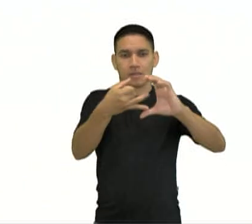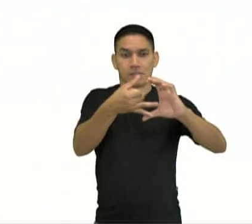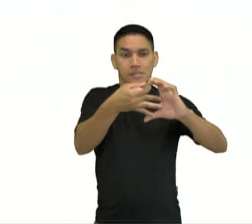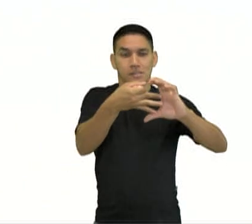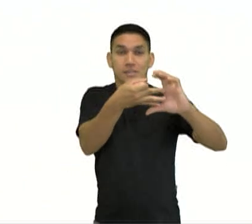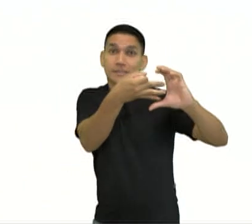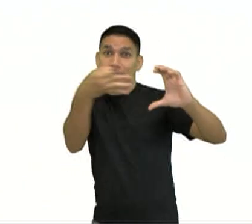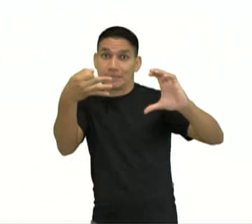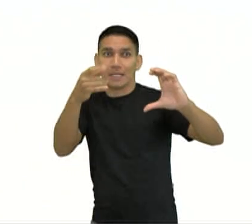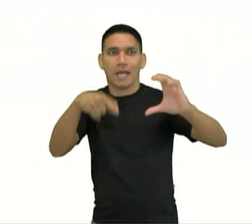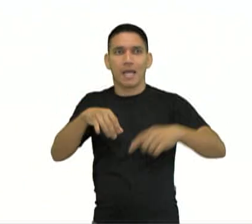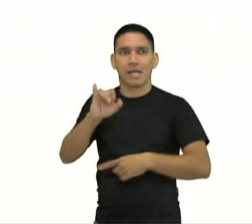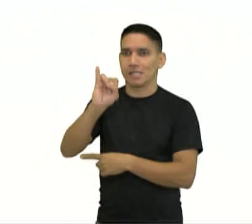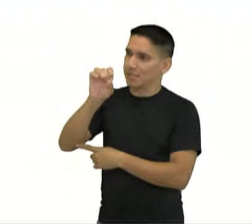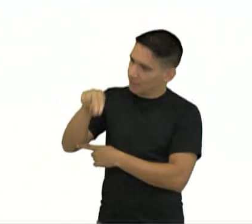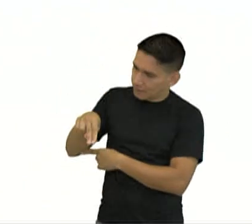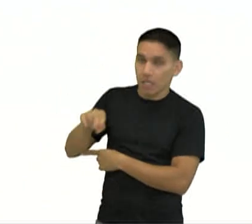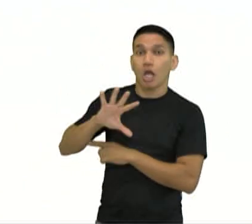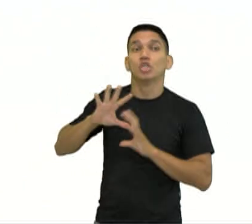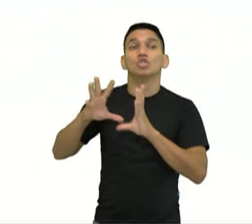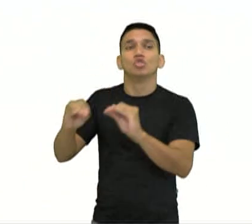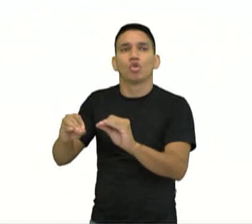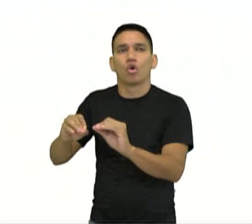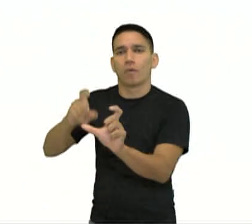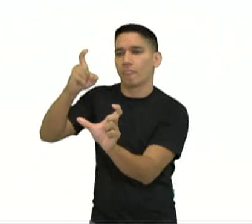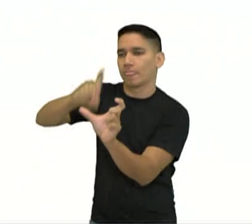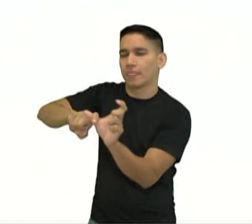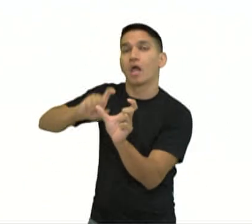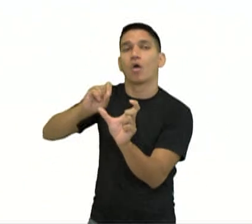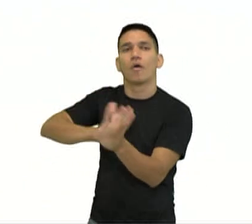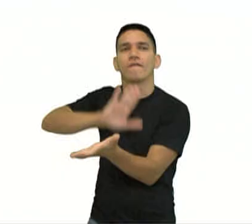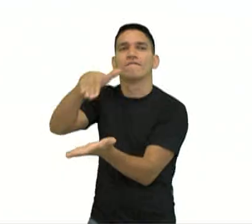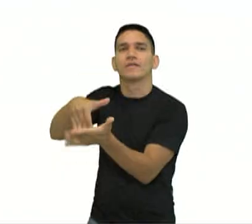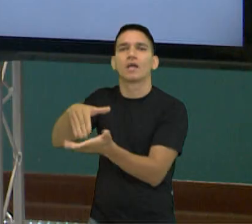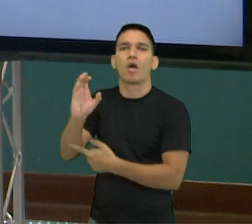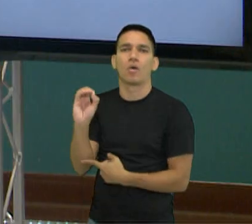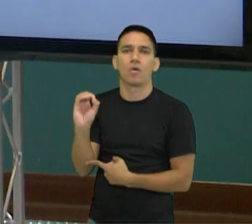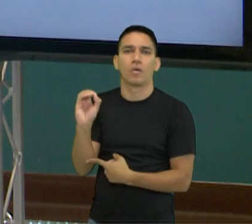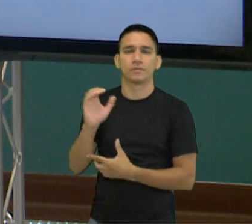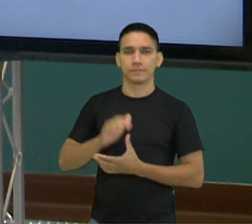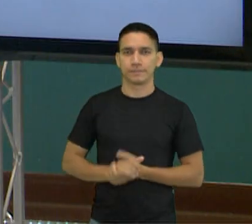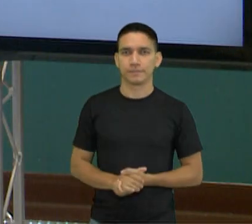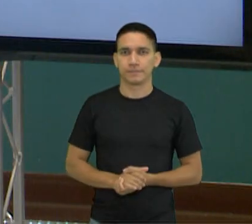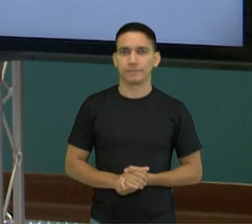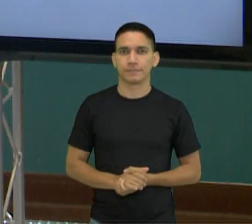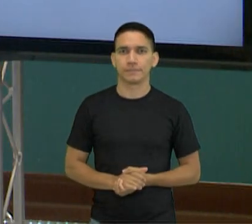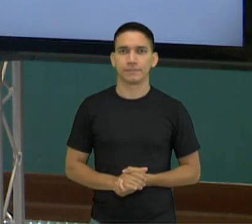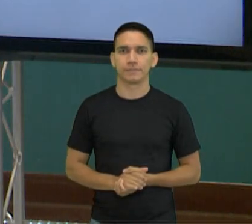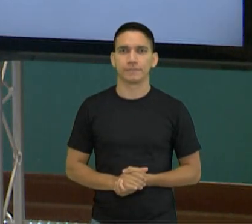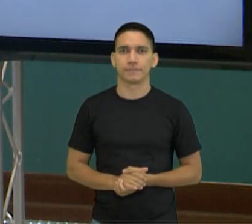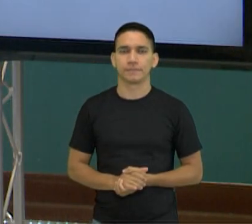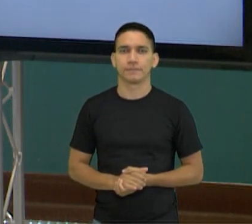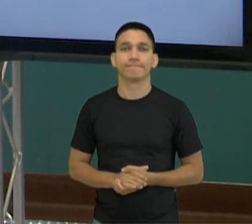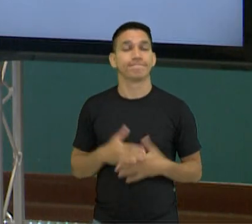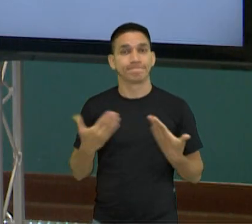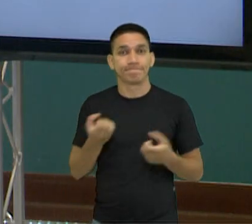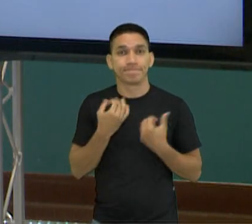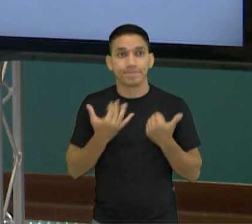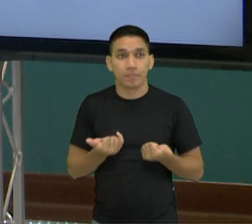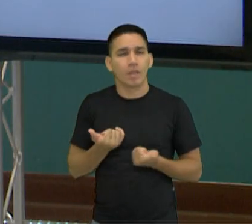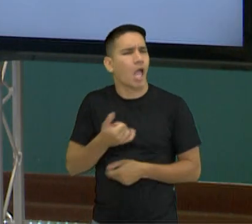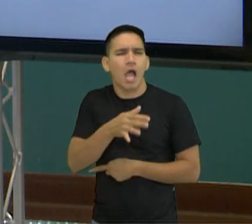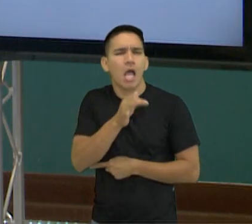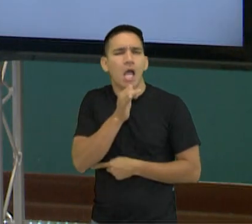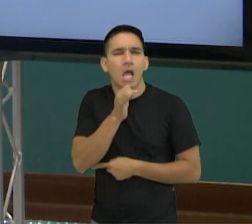todos os hidrocarbonetos, os seus respectivos nomes terminam em O. Muito bem, vamos pegar aqui